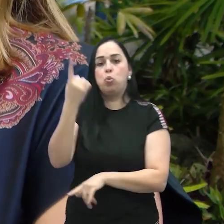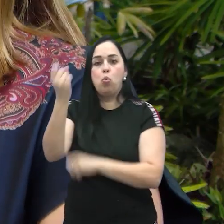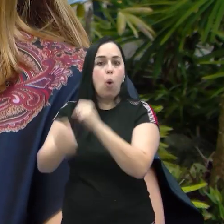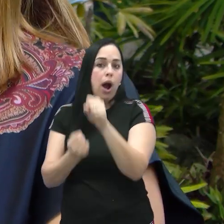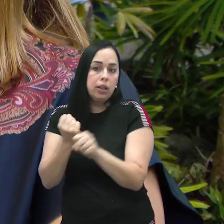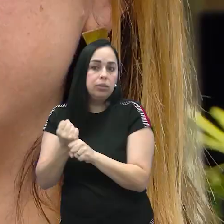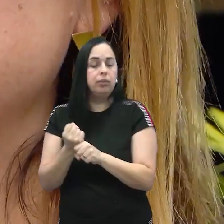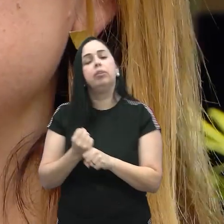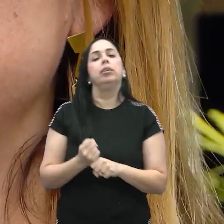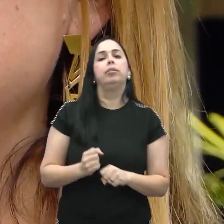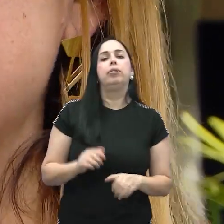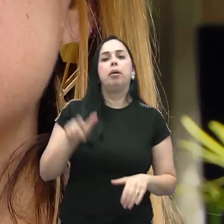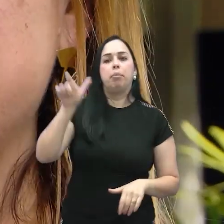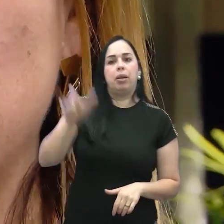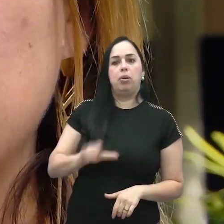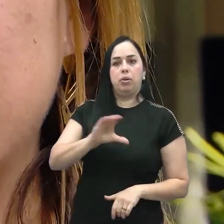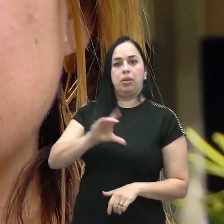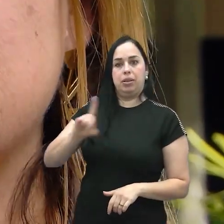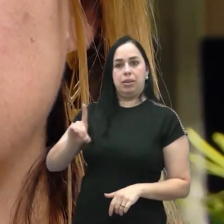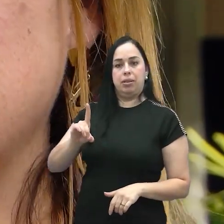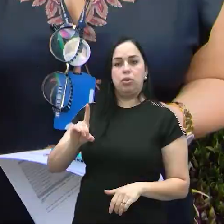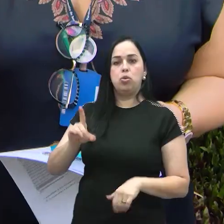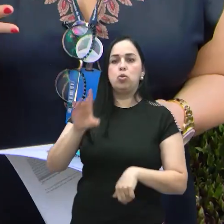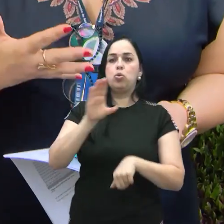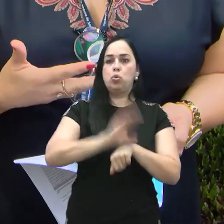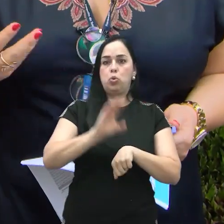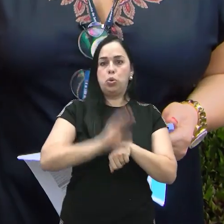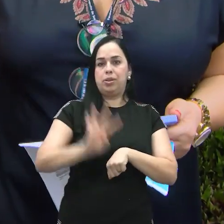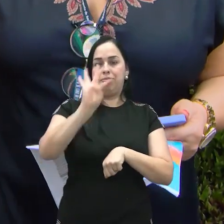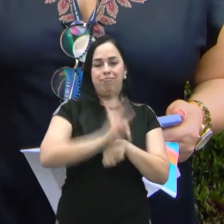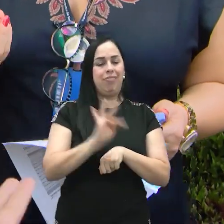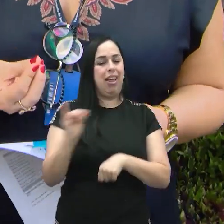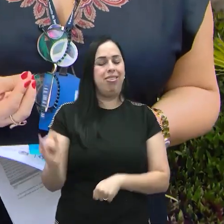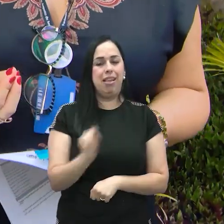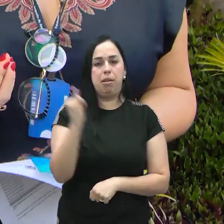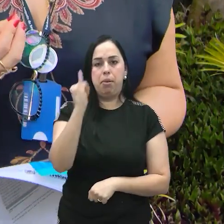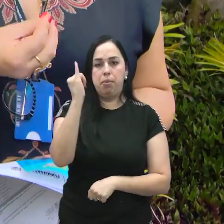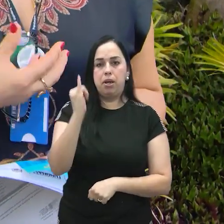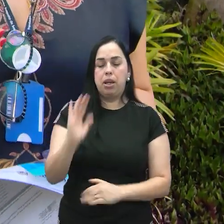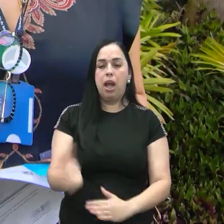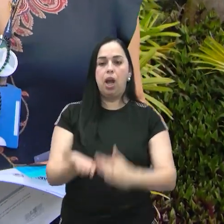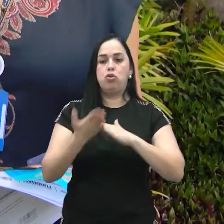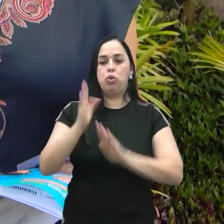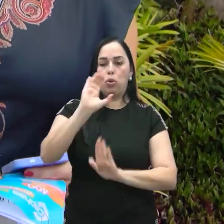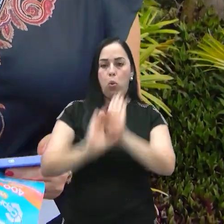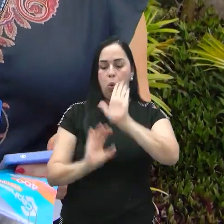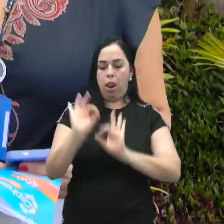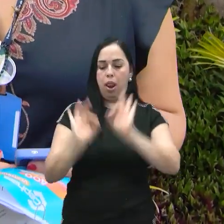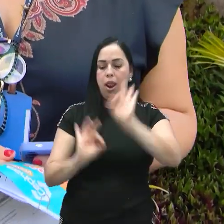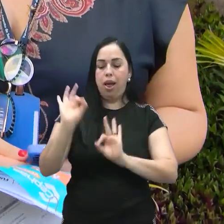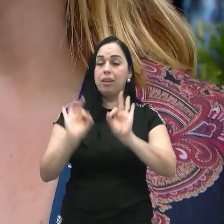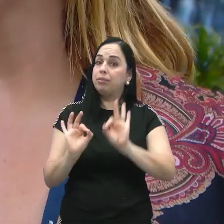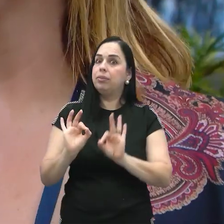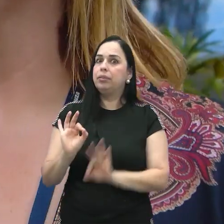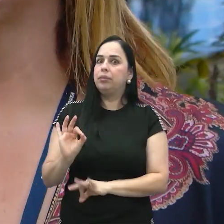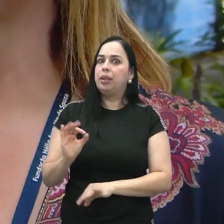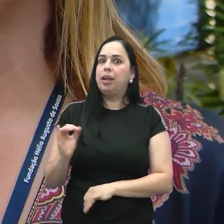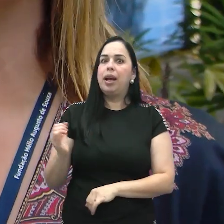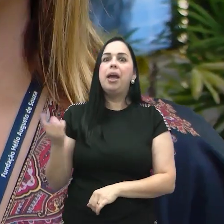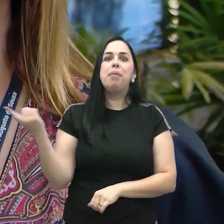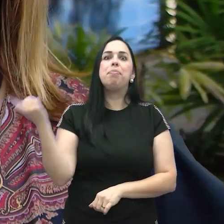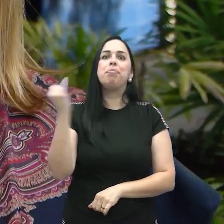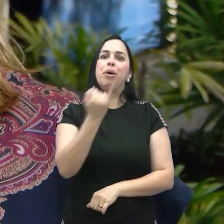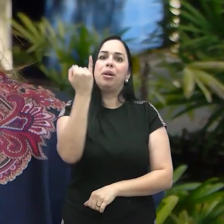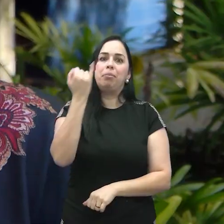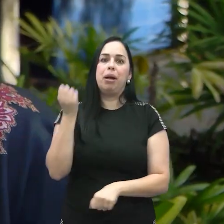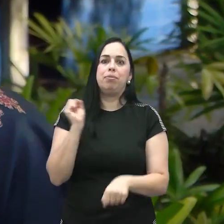meio ou 2. Para a coordenadora pedagógica, os cursos técnicos são de extrema importância para o currículo dos jovens. Um